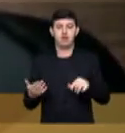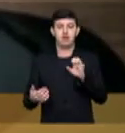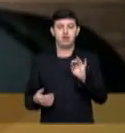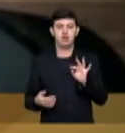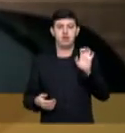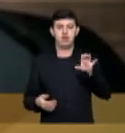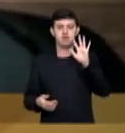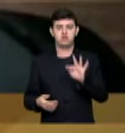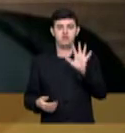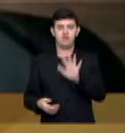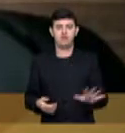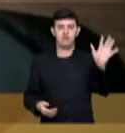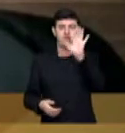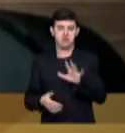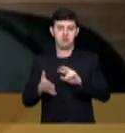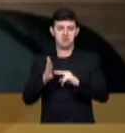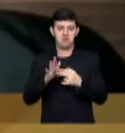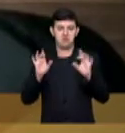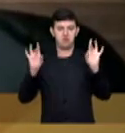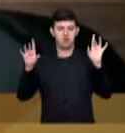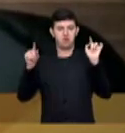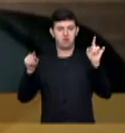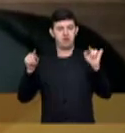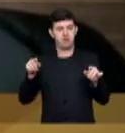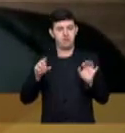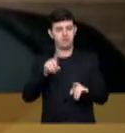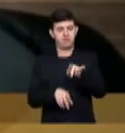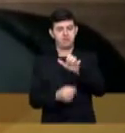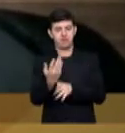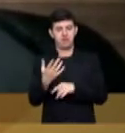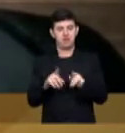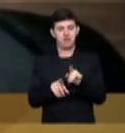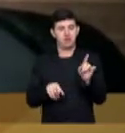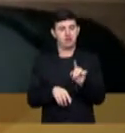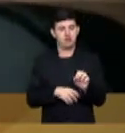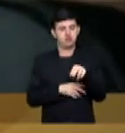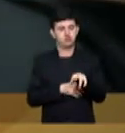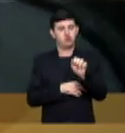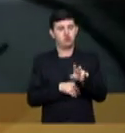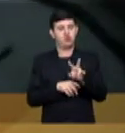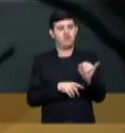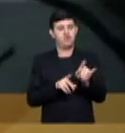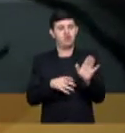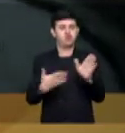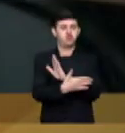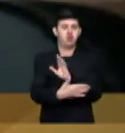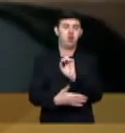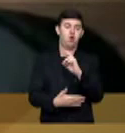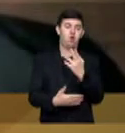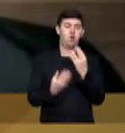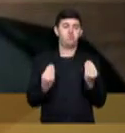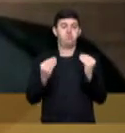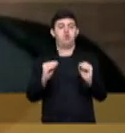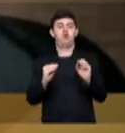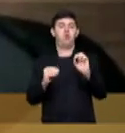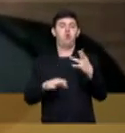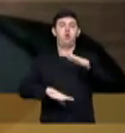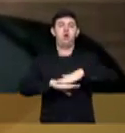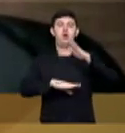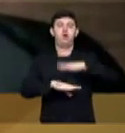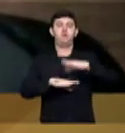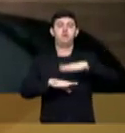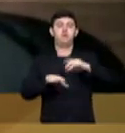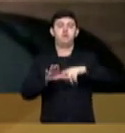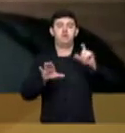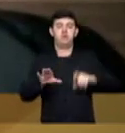se destina apenas a definir zonas de exclusão e de autonomia de cada um dos entes